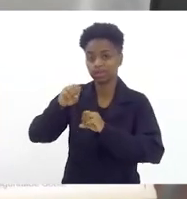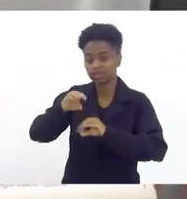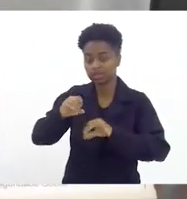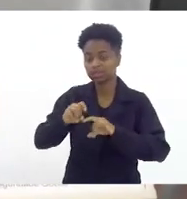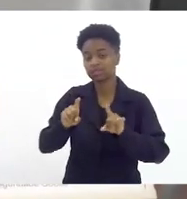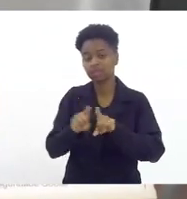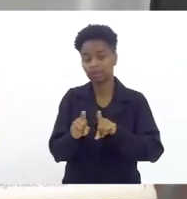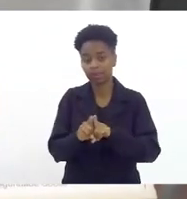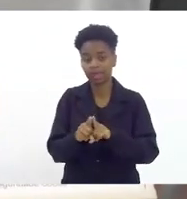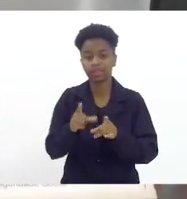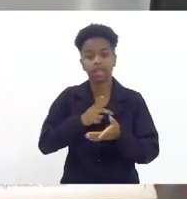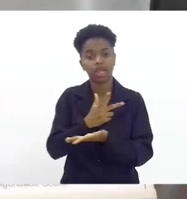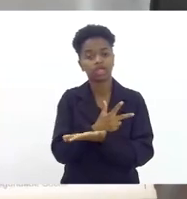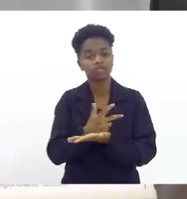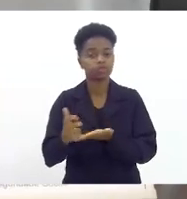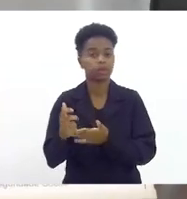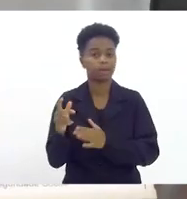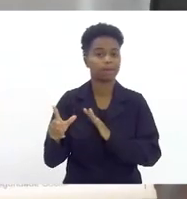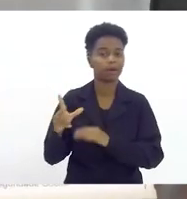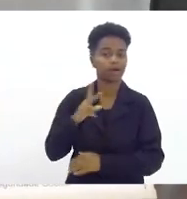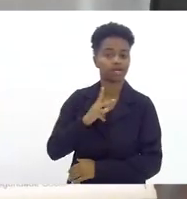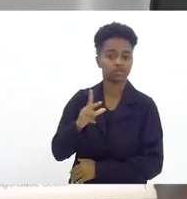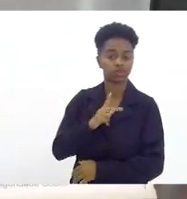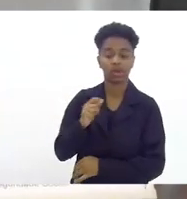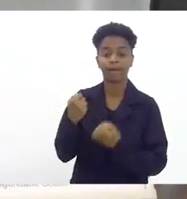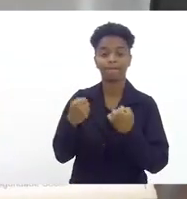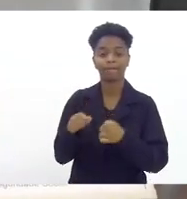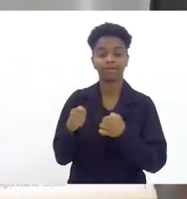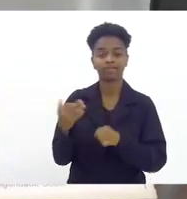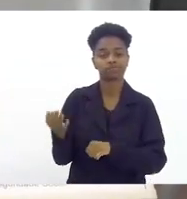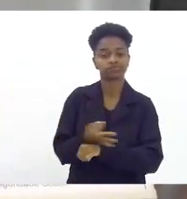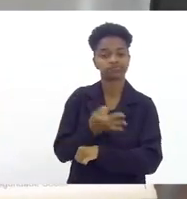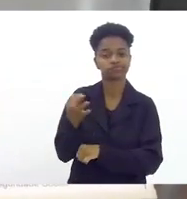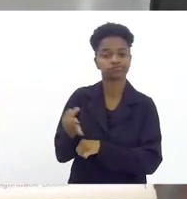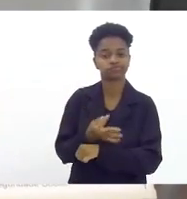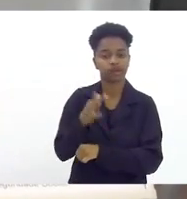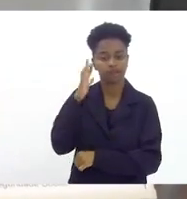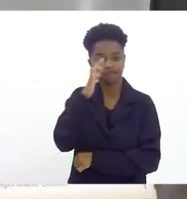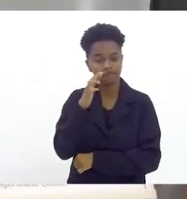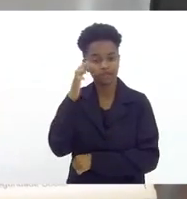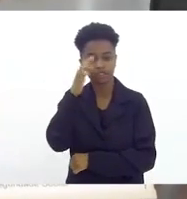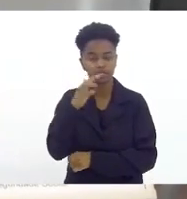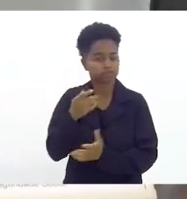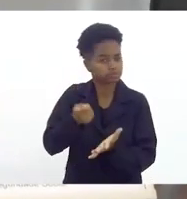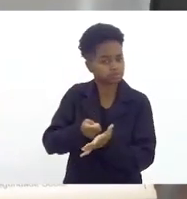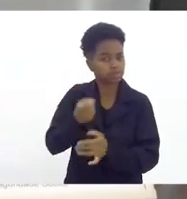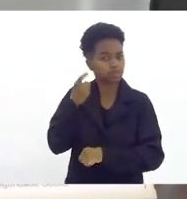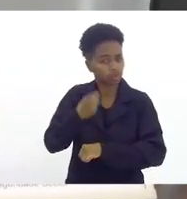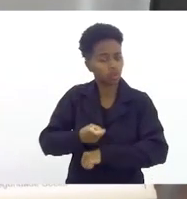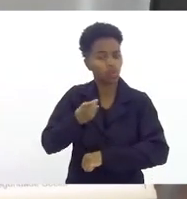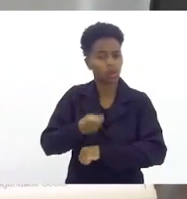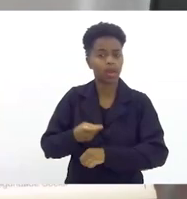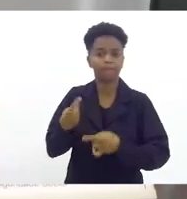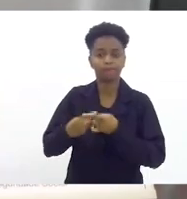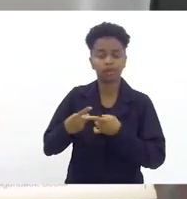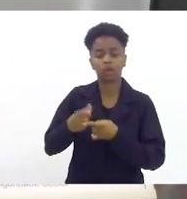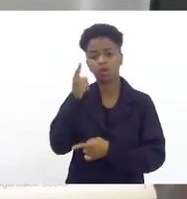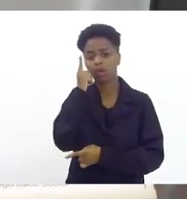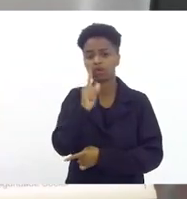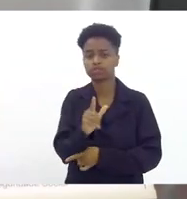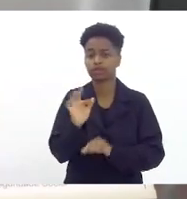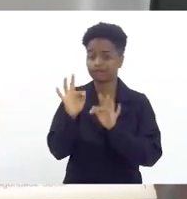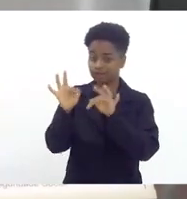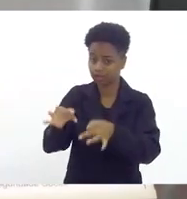portanto a exploração privada ele precisa suportar uma fiscalização rigorosa para garantir que na ponta